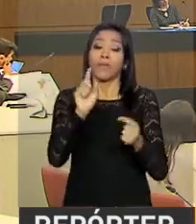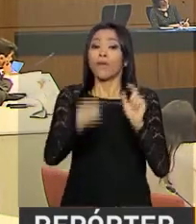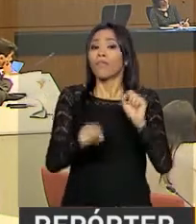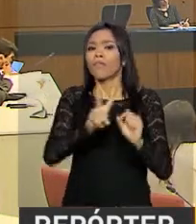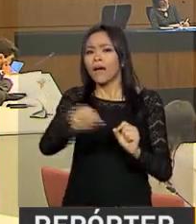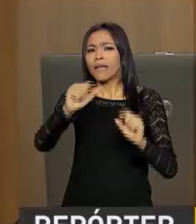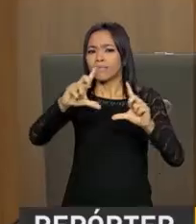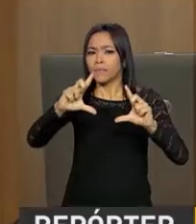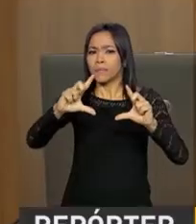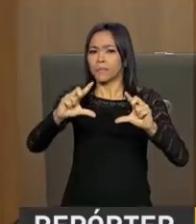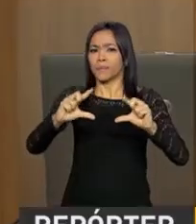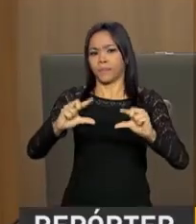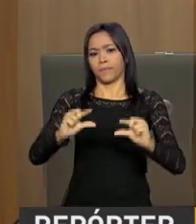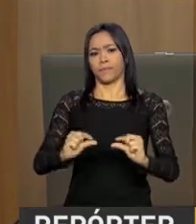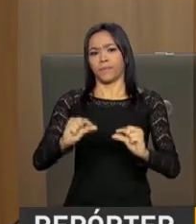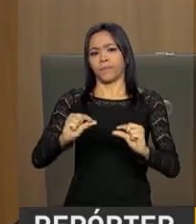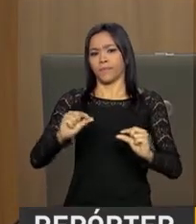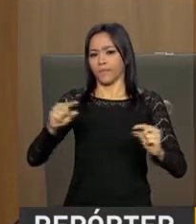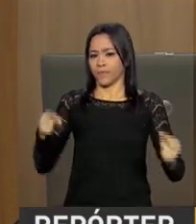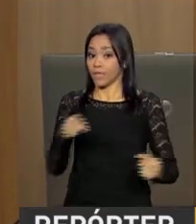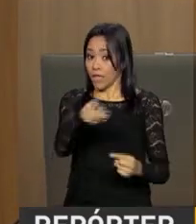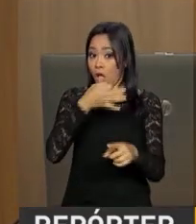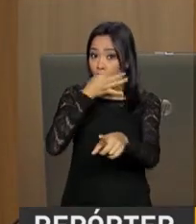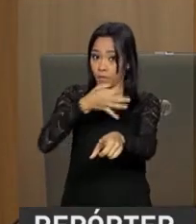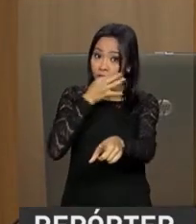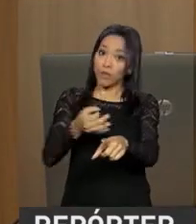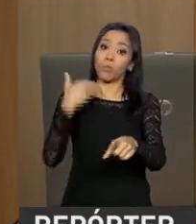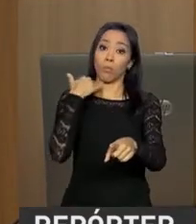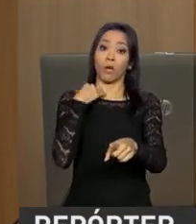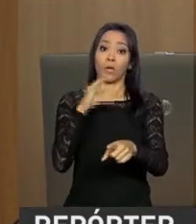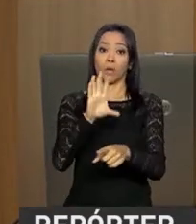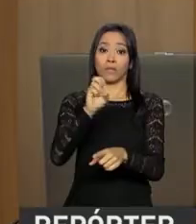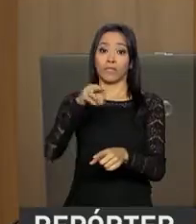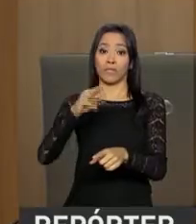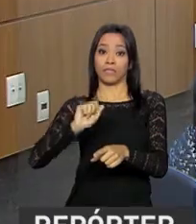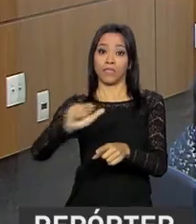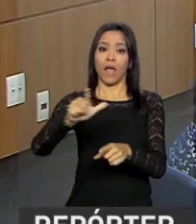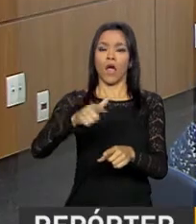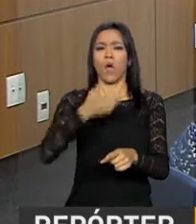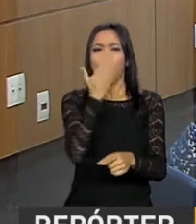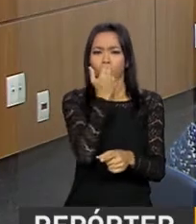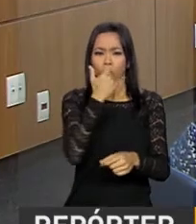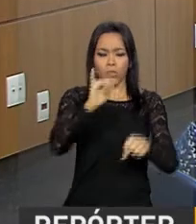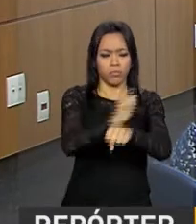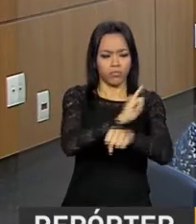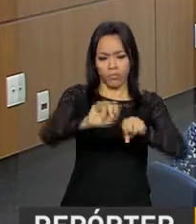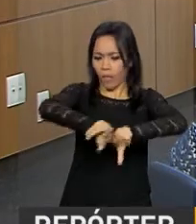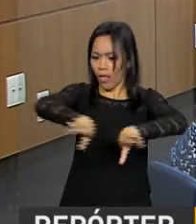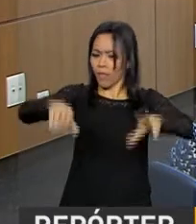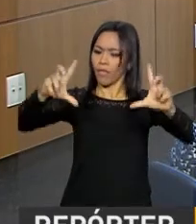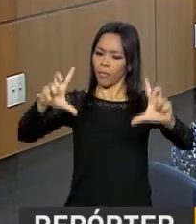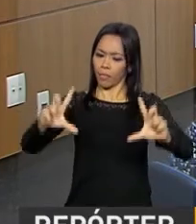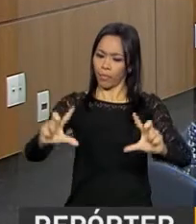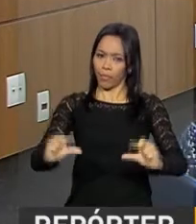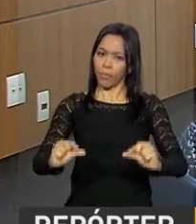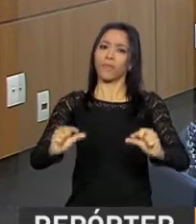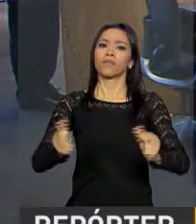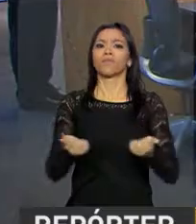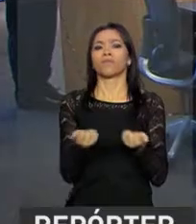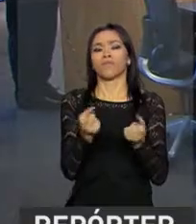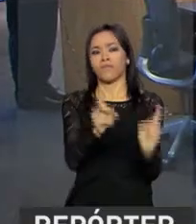continuar caindo de acordo com o banco central a queda no preço dos alimentos no atacado está sendo repassada para o